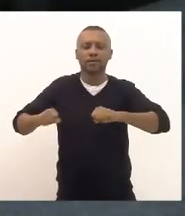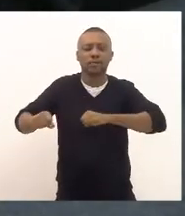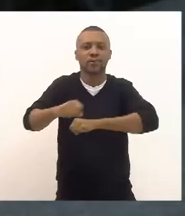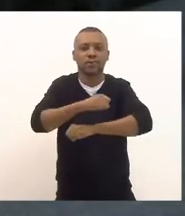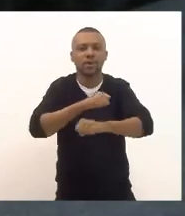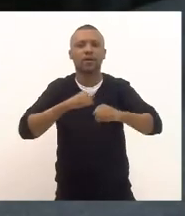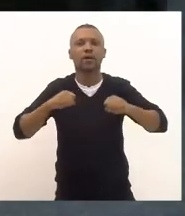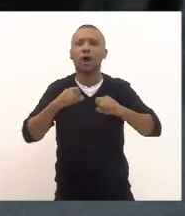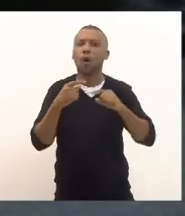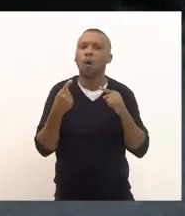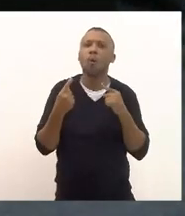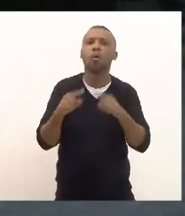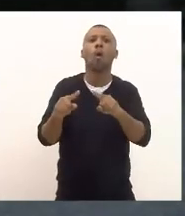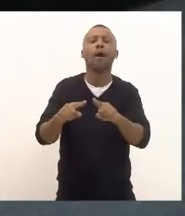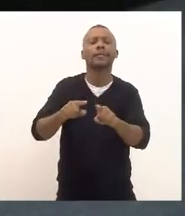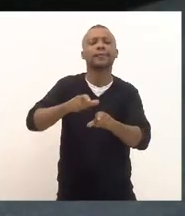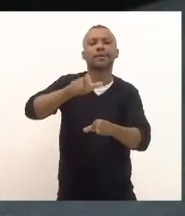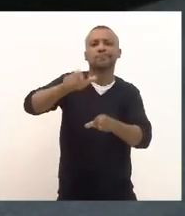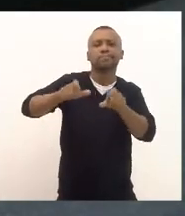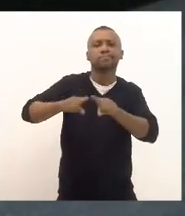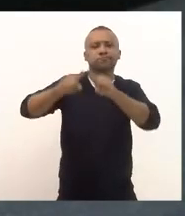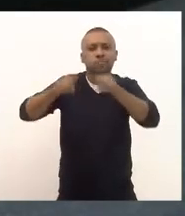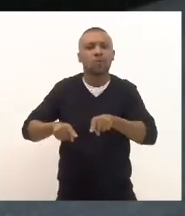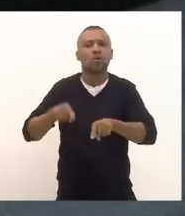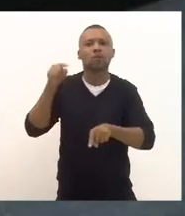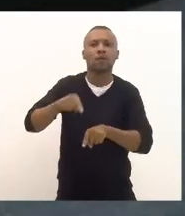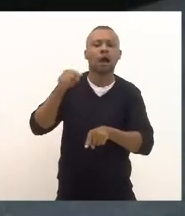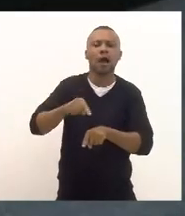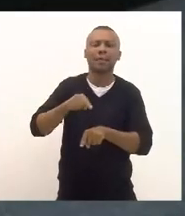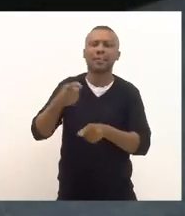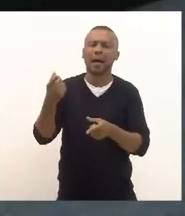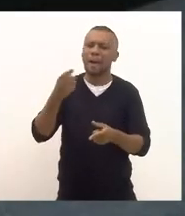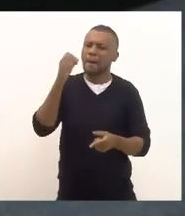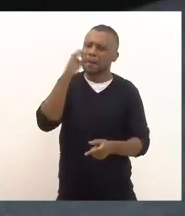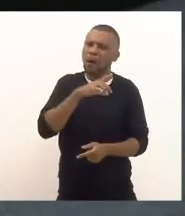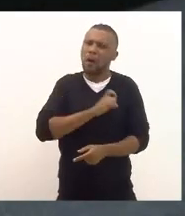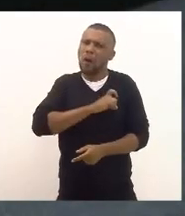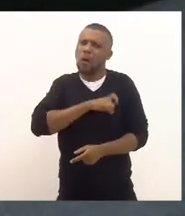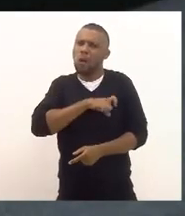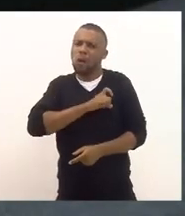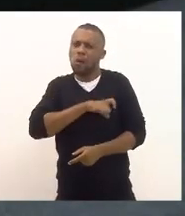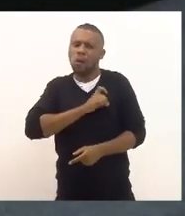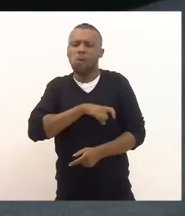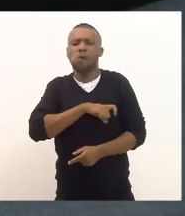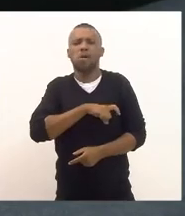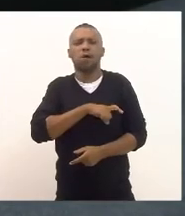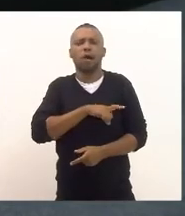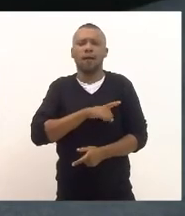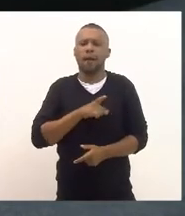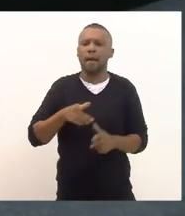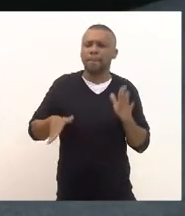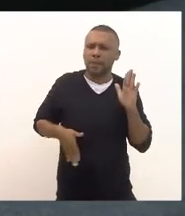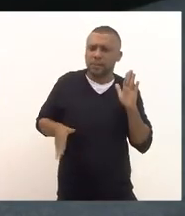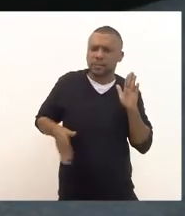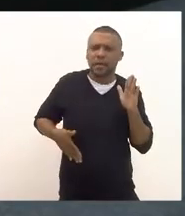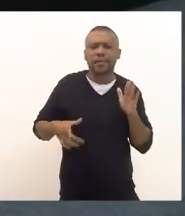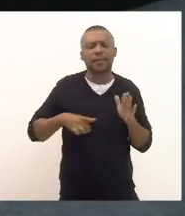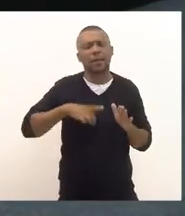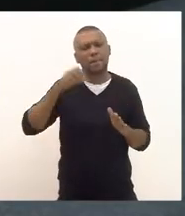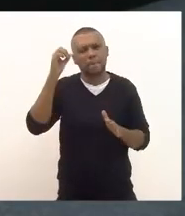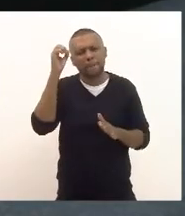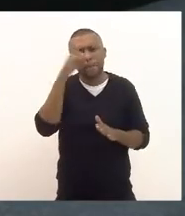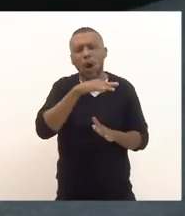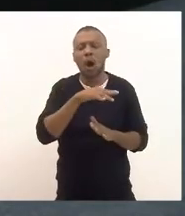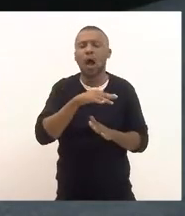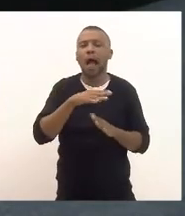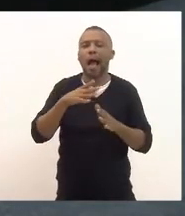compra estes homens e contra essa barbárie esta bandidagem que tem acabado com a paz do Rio de Janeiro então